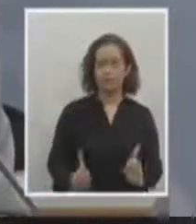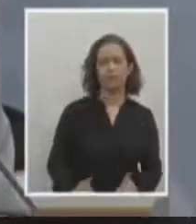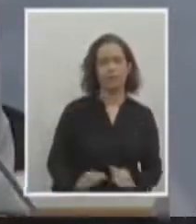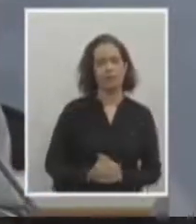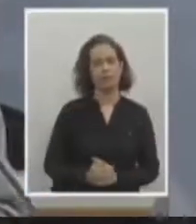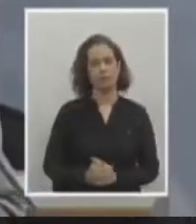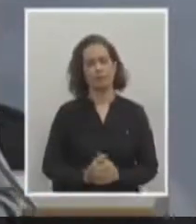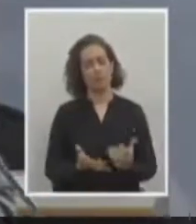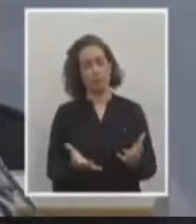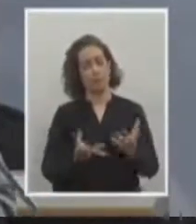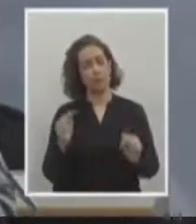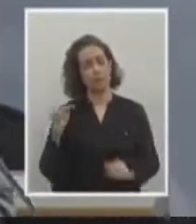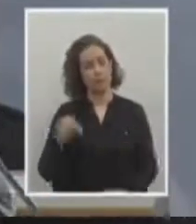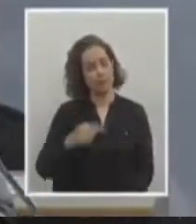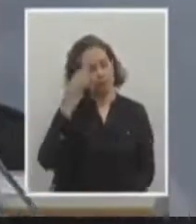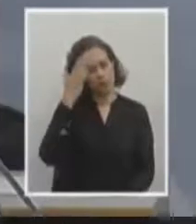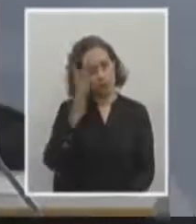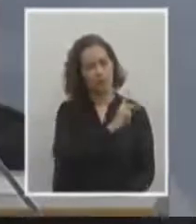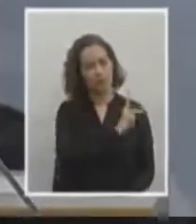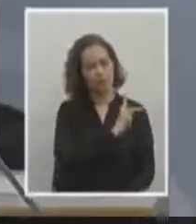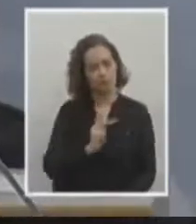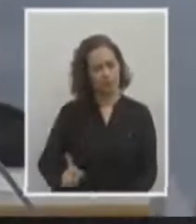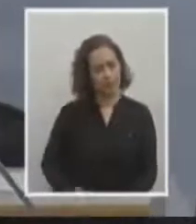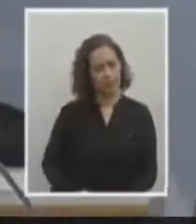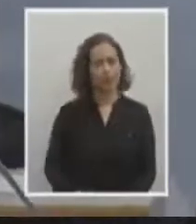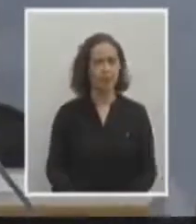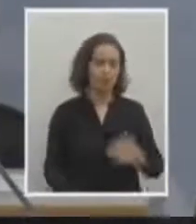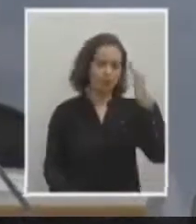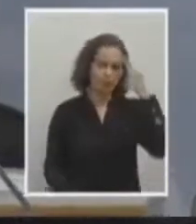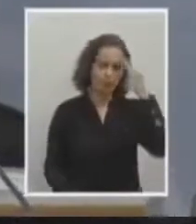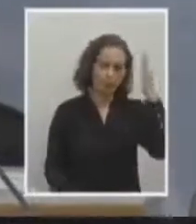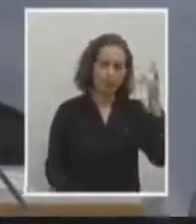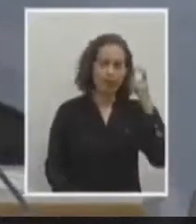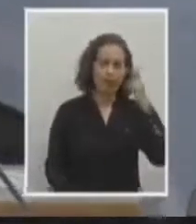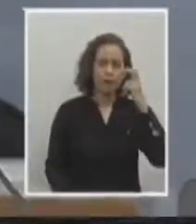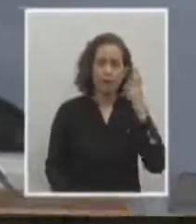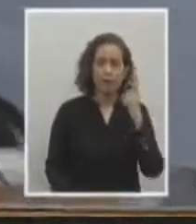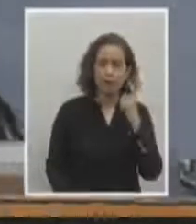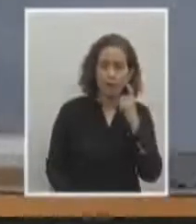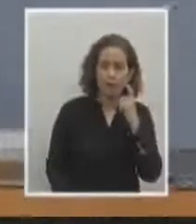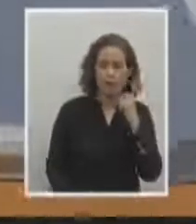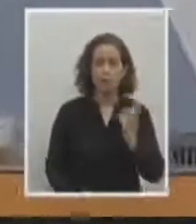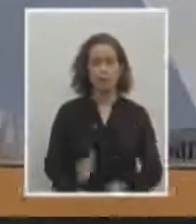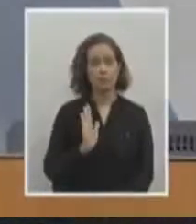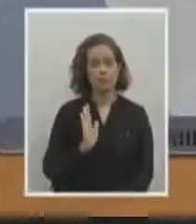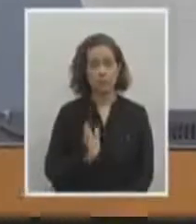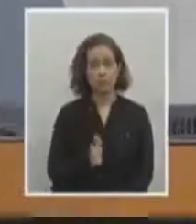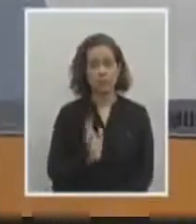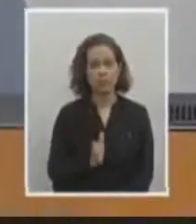aqui. Muito obrigado, senhor presidente. Muito obrigado, deputado Zé Guilherme. Já estamos